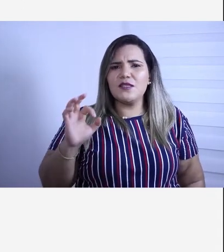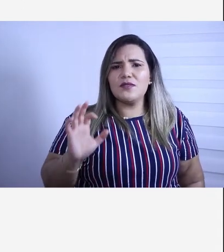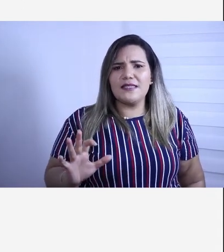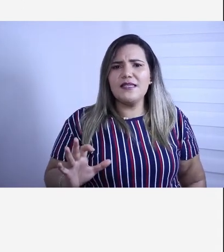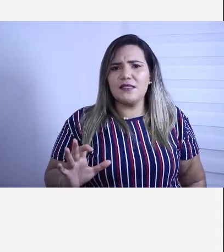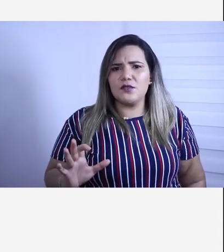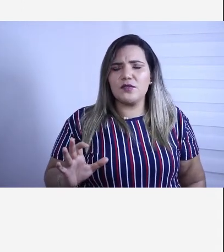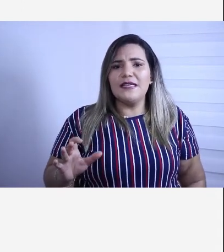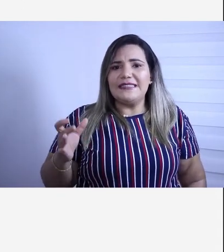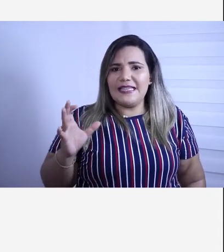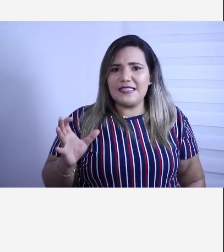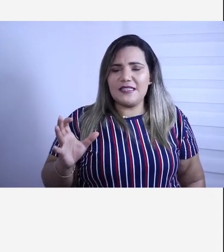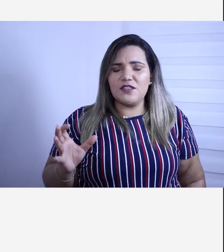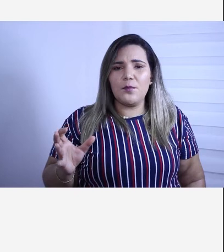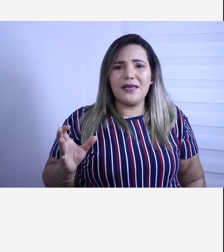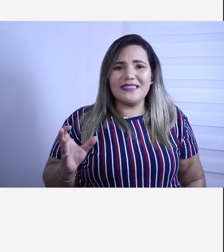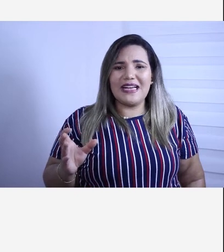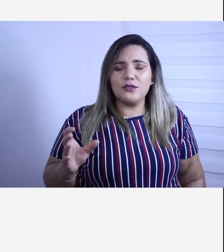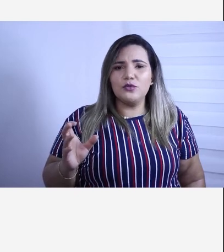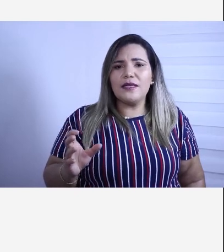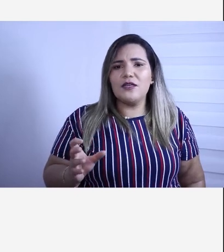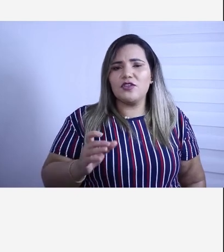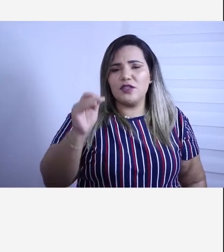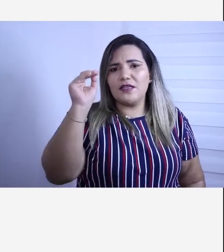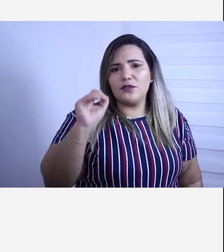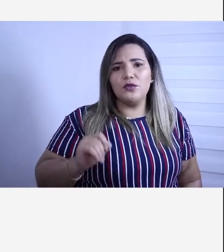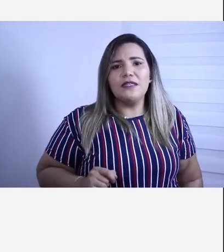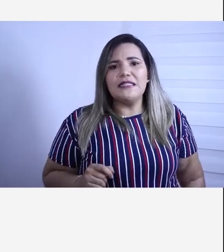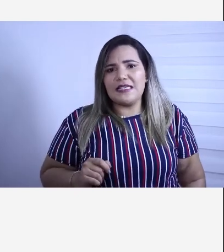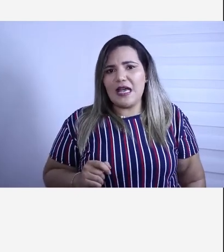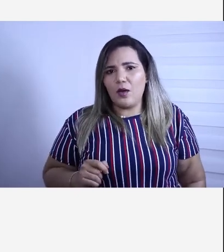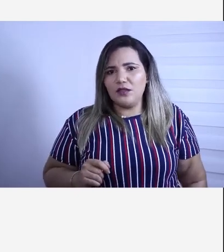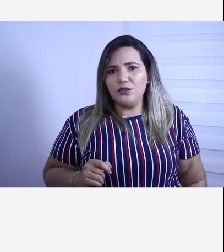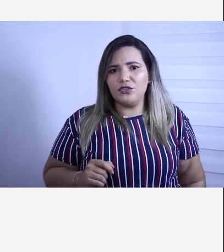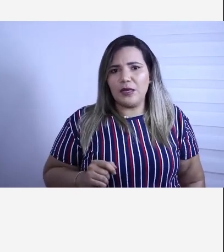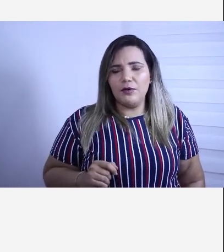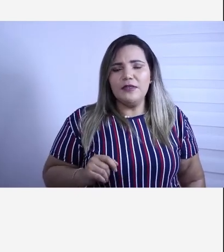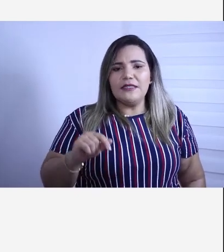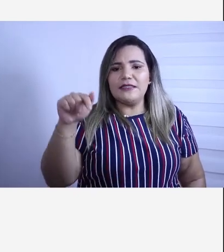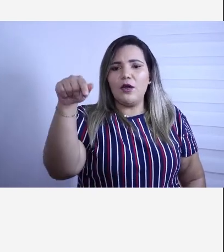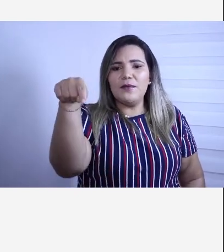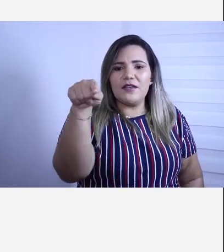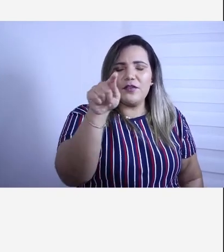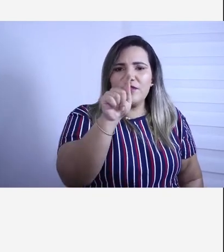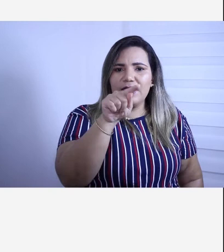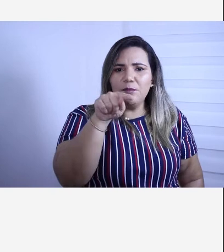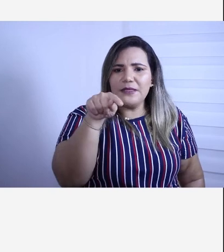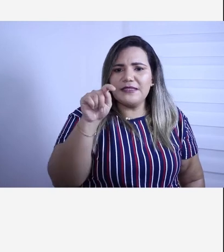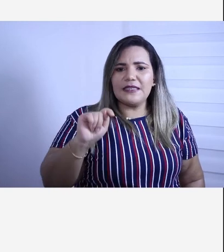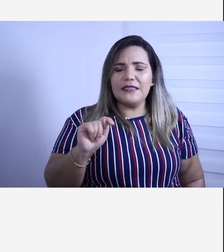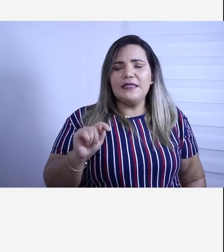que são os exercícios nesse exercícios vão praticar tudo aquilo que a gente tá hoje nessa aula de hoje tá bom então